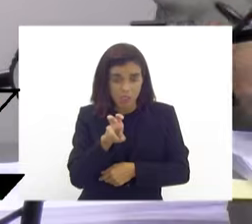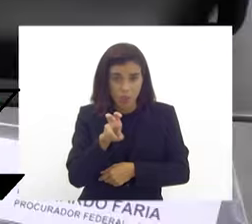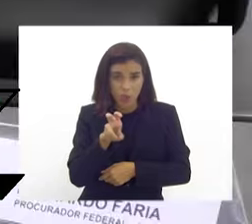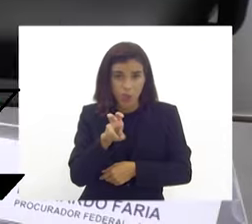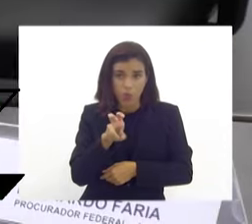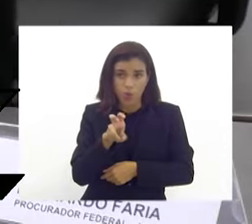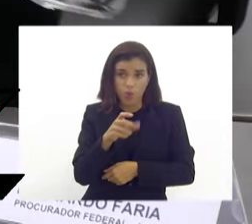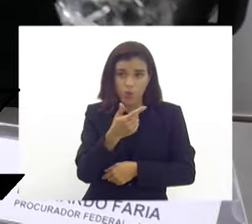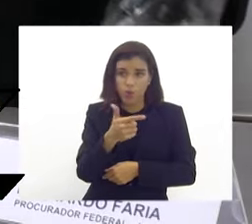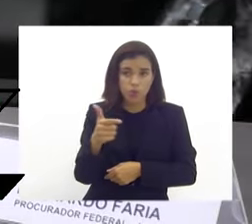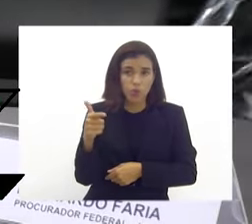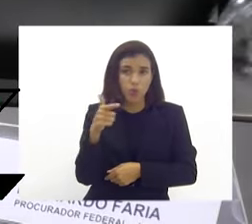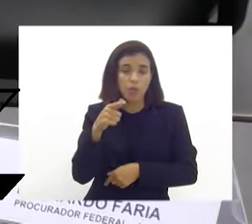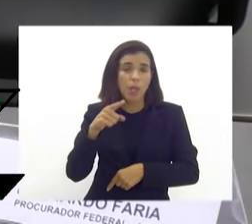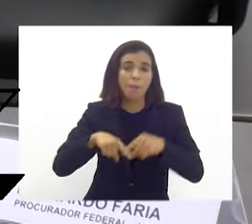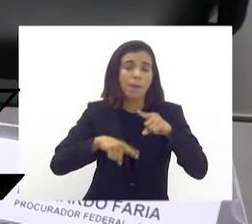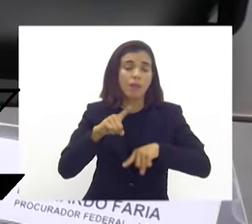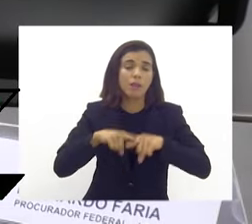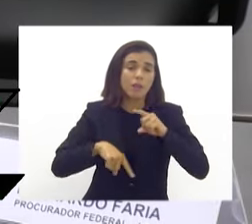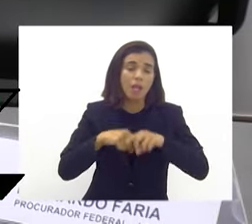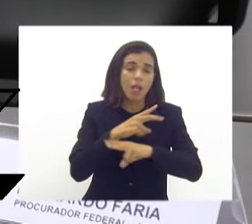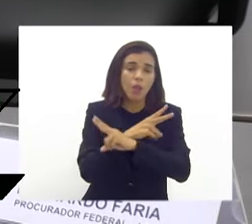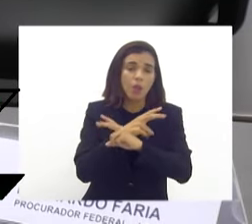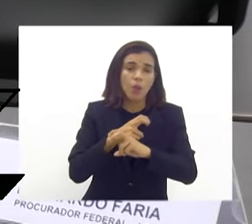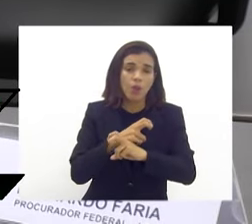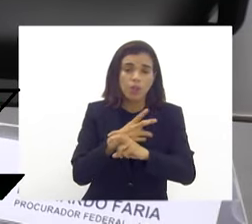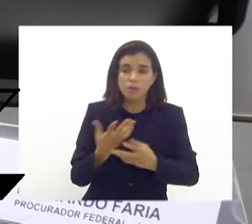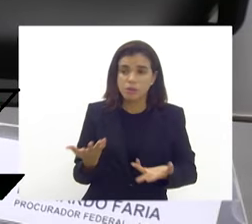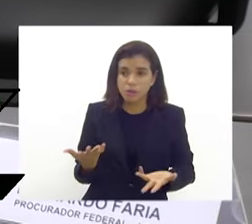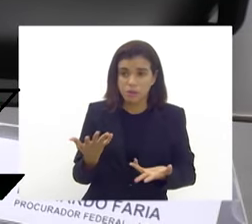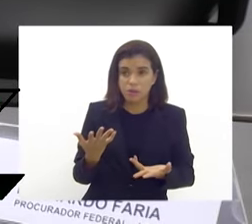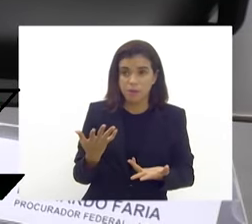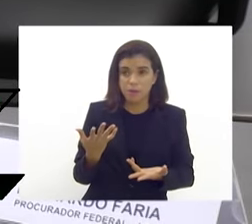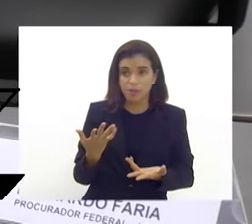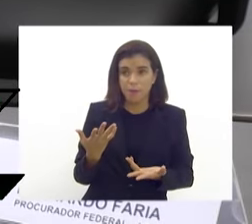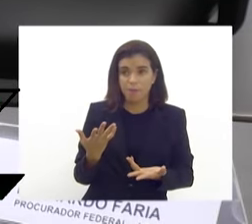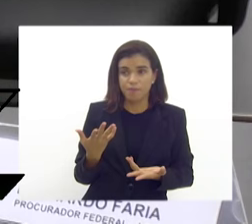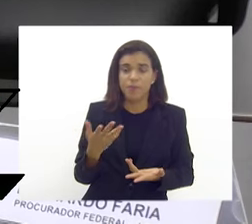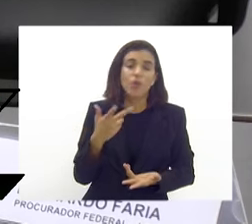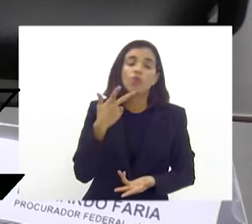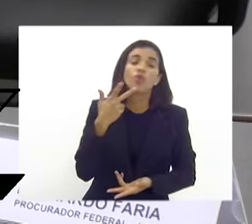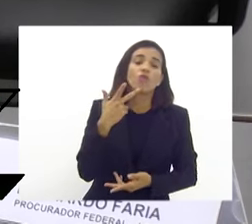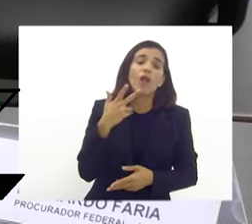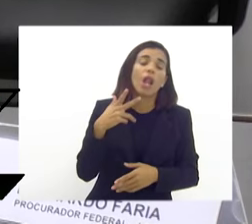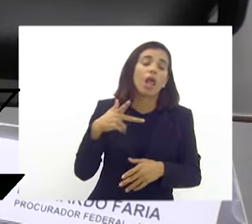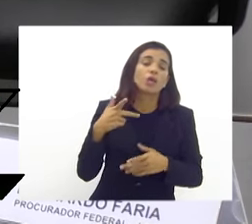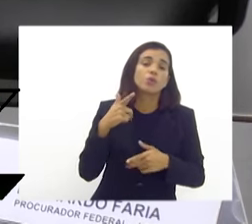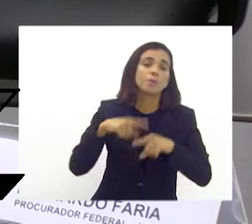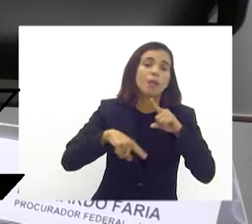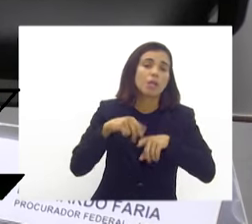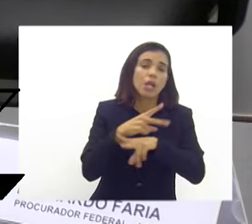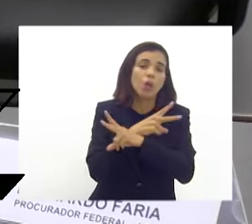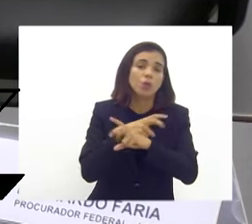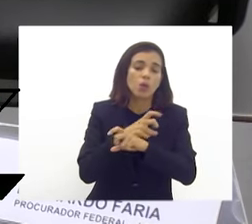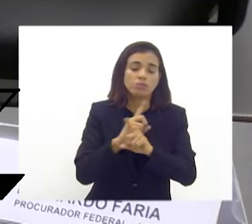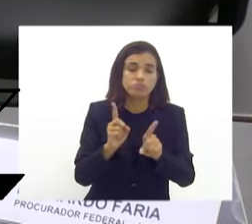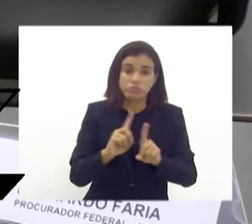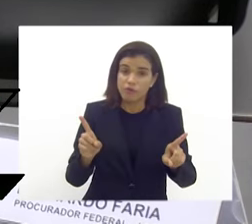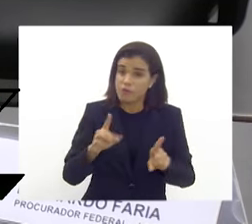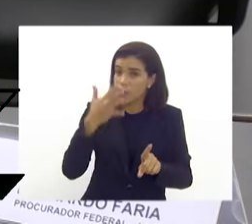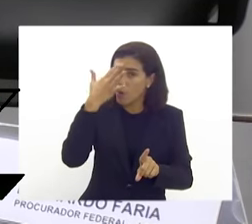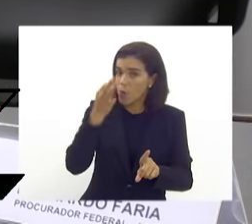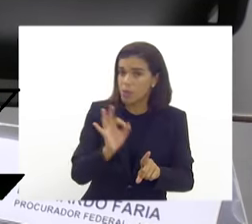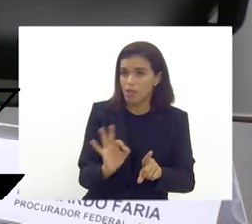tóxica não não não há a embarcação ela pode estar abandonada e não tem carga falando de carga tóxica tô colocando fiz uma pergunta acho que sen não